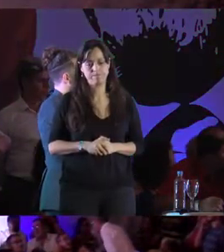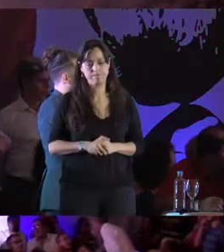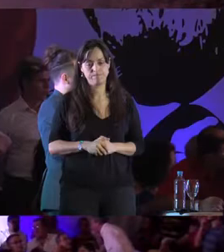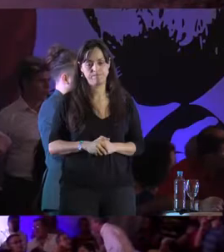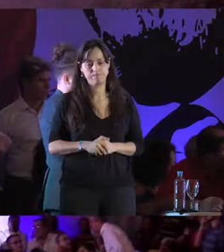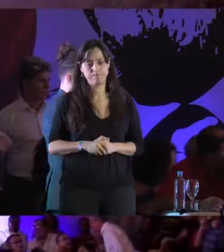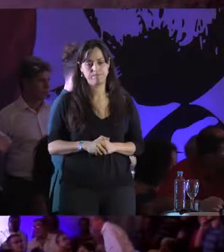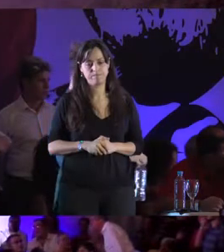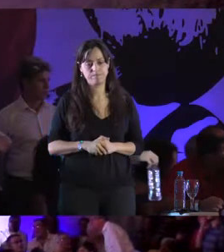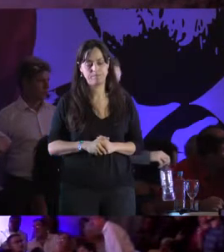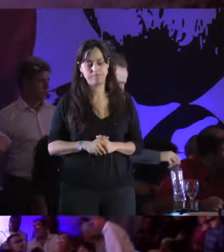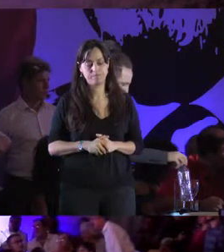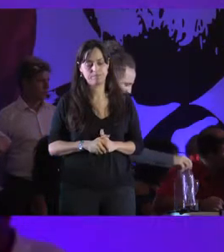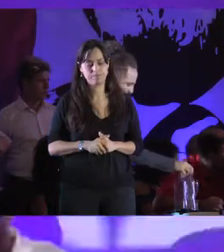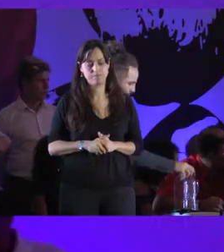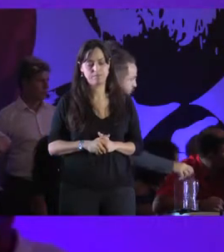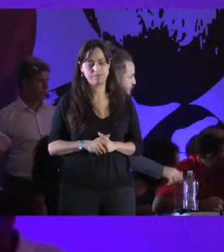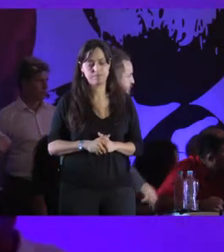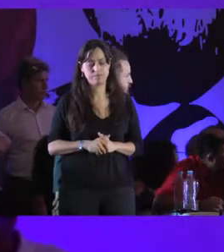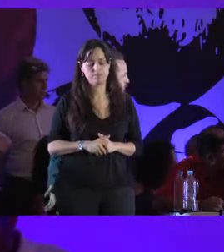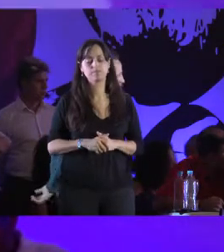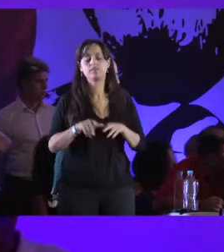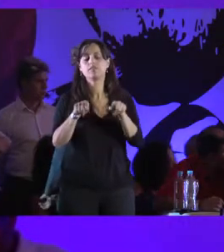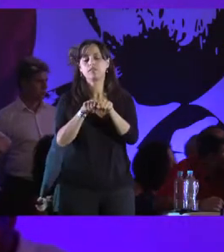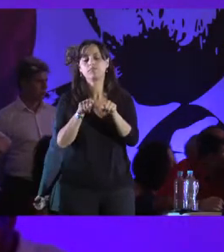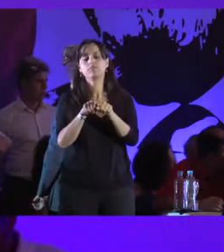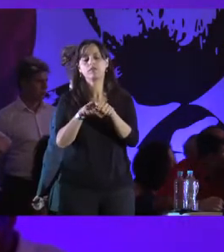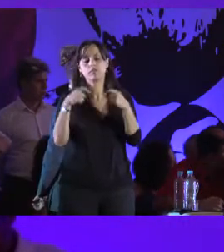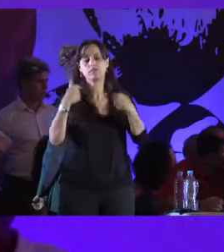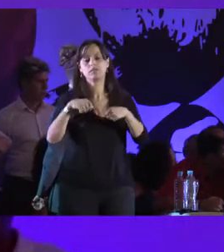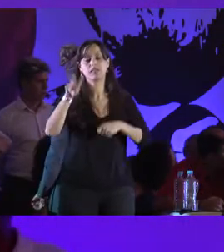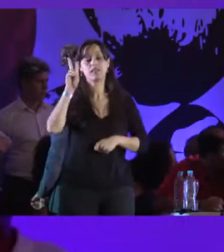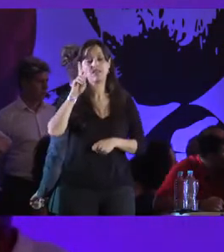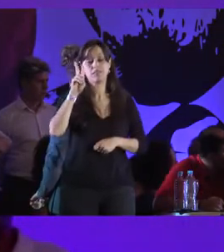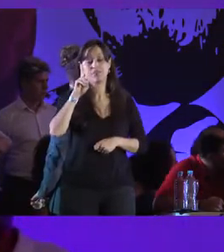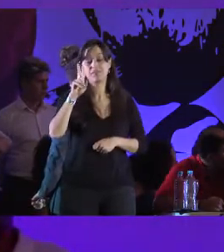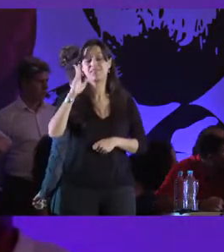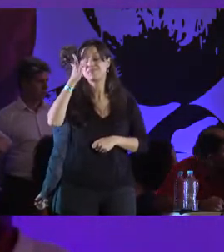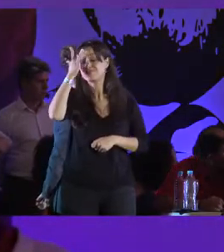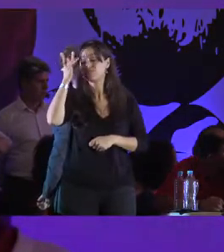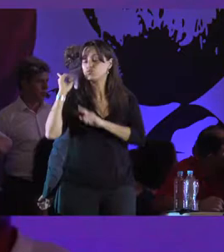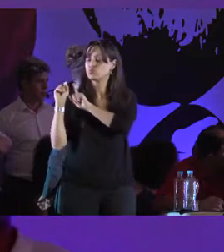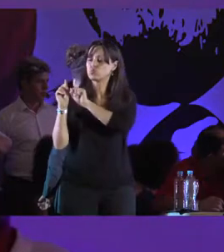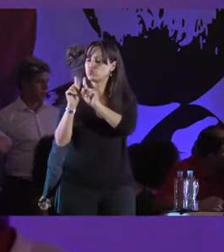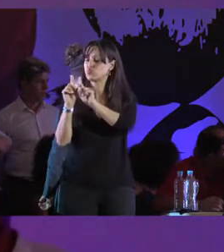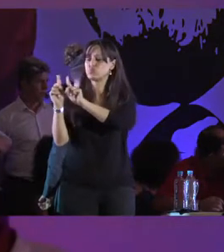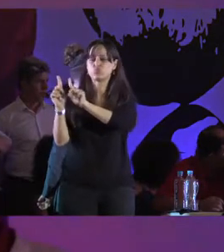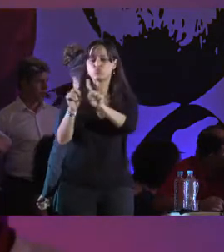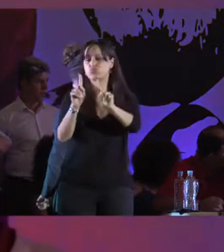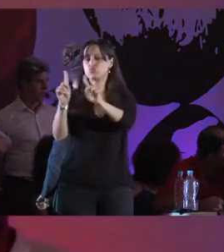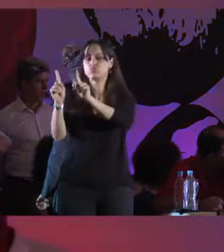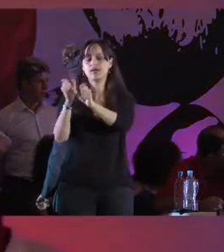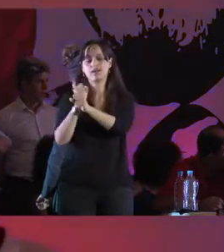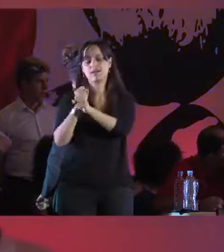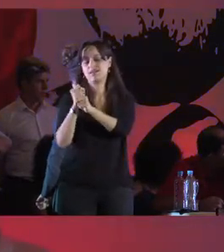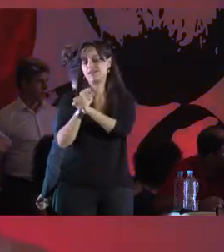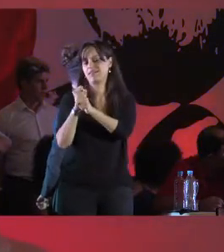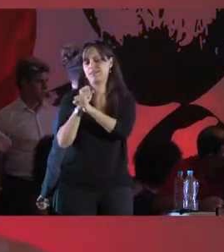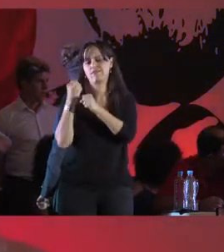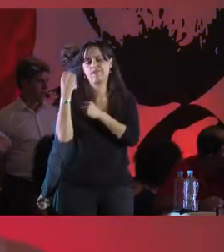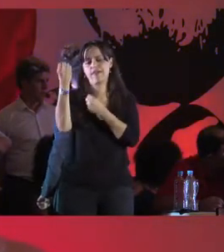O meu parceiro de anos de viagem por esse país para construir o PT, o